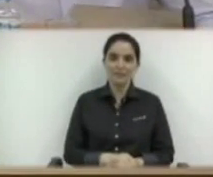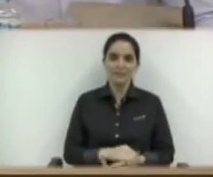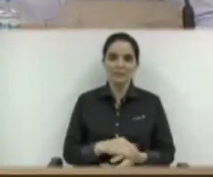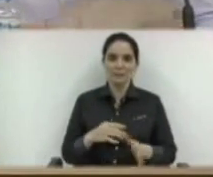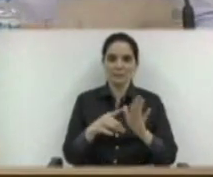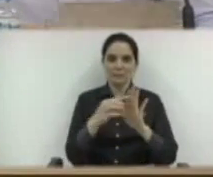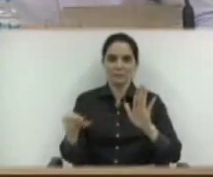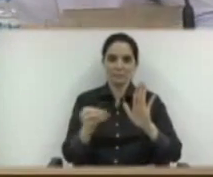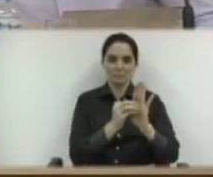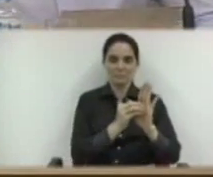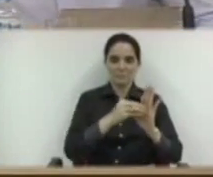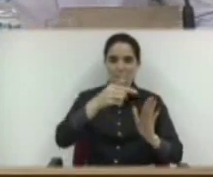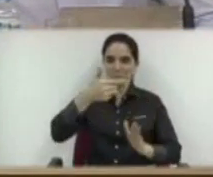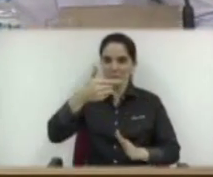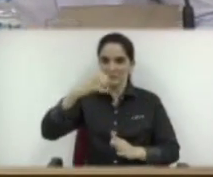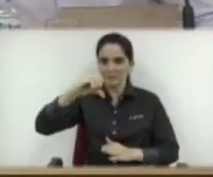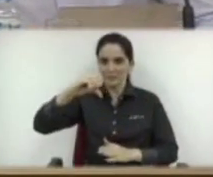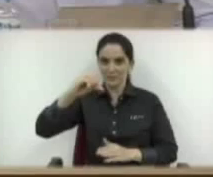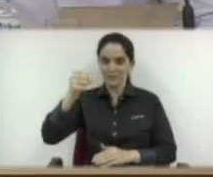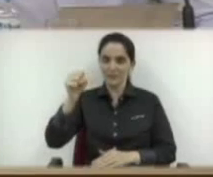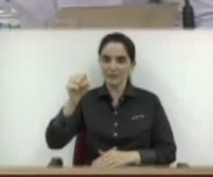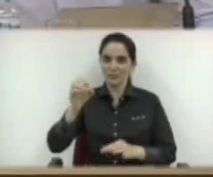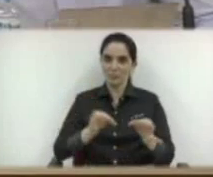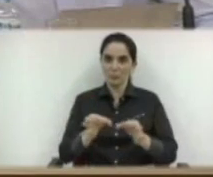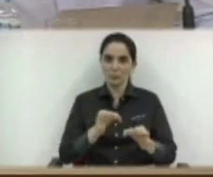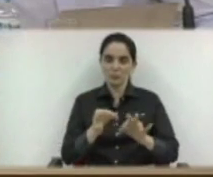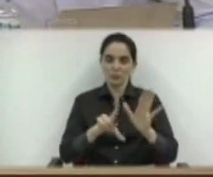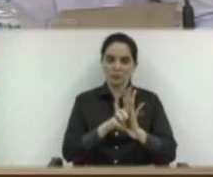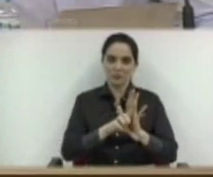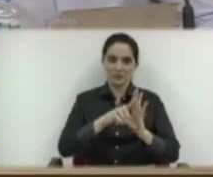Emenda 298 ao projeto de lei